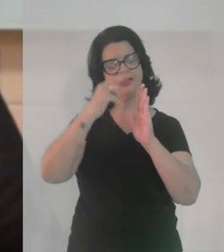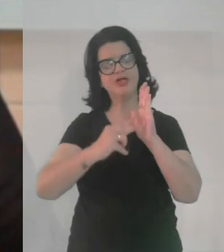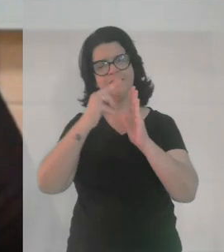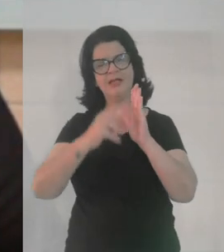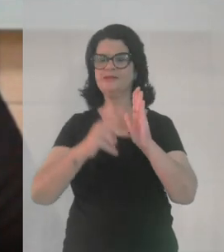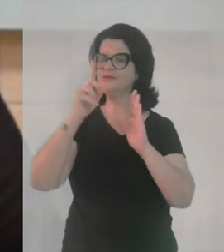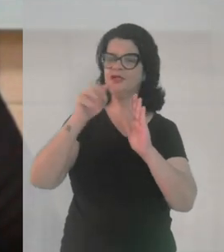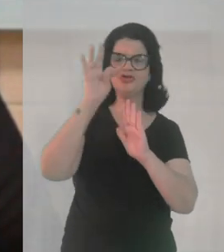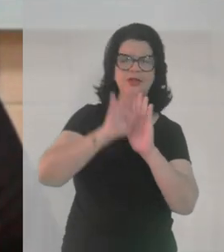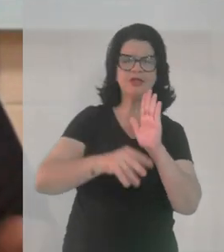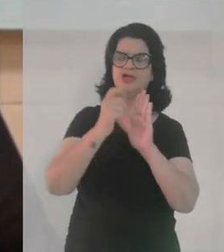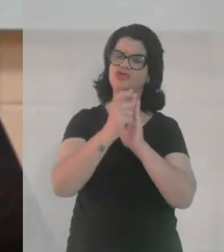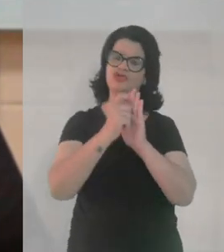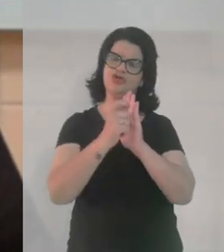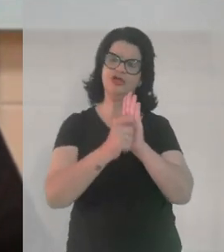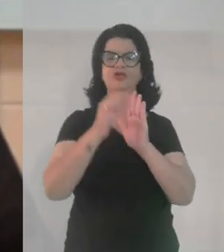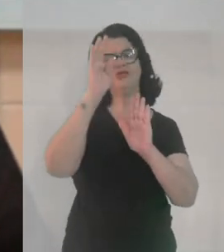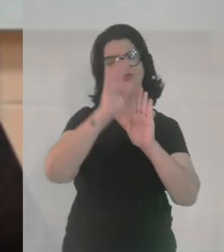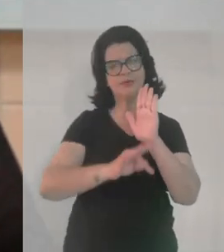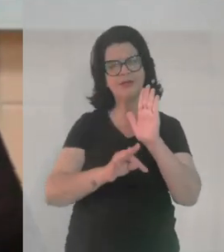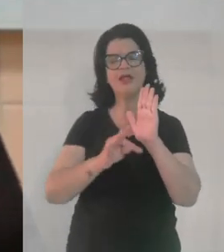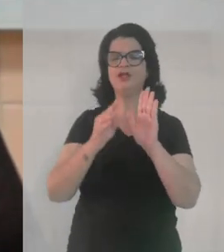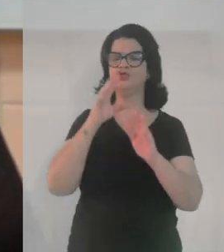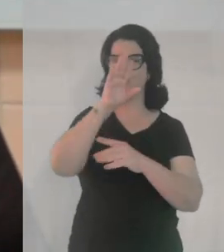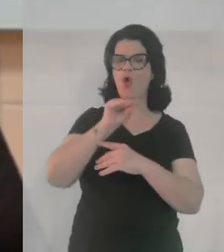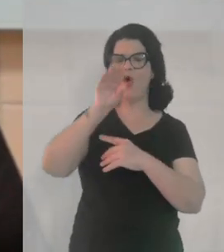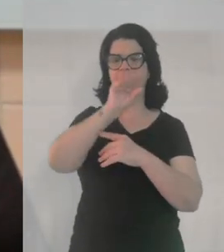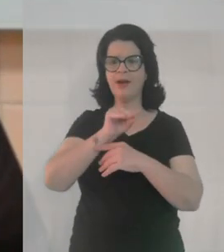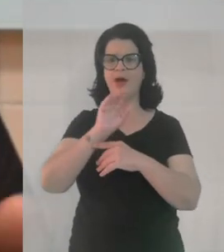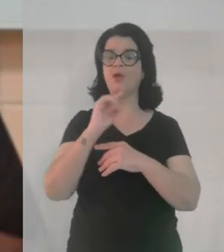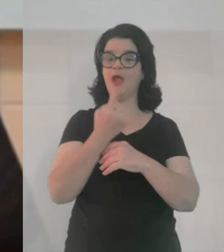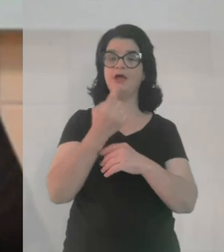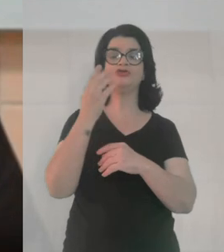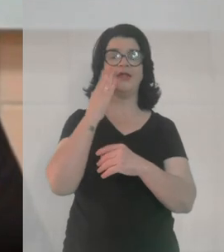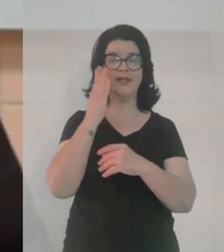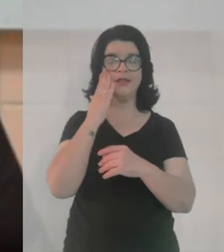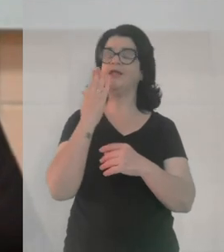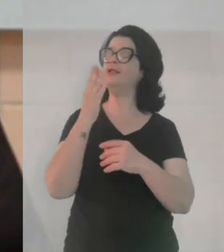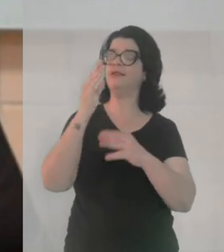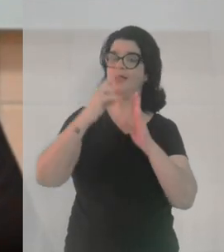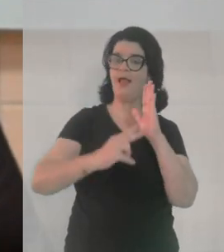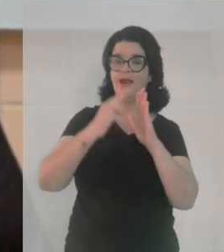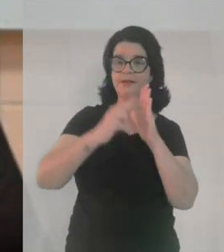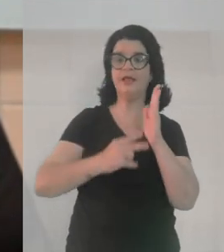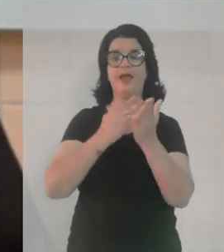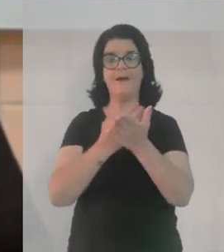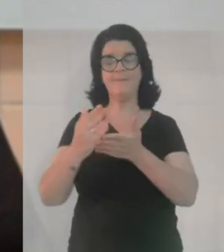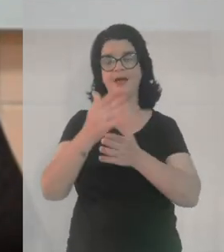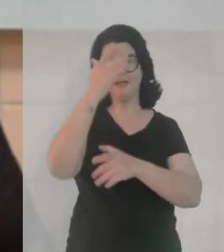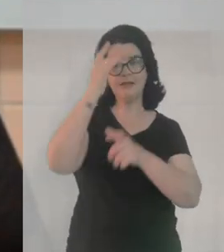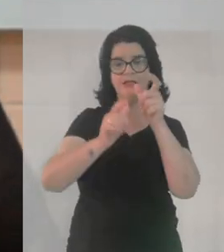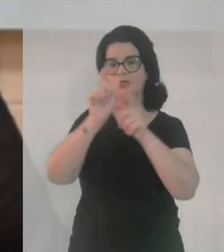lê, seja texto escrito, seja texto oral, não é? Que a gente interprete a leitura a partir de